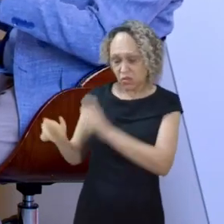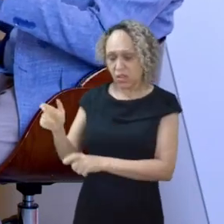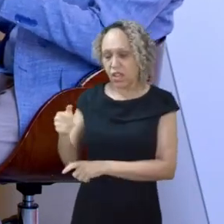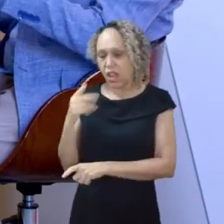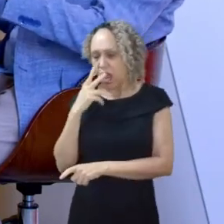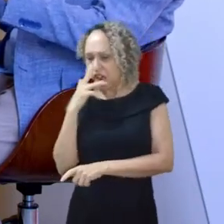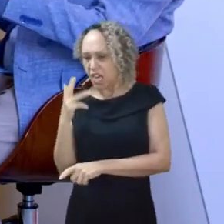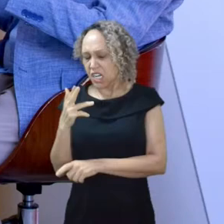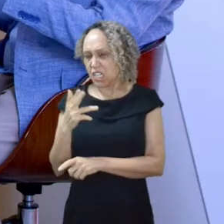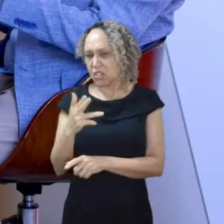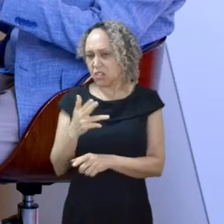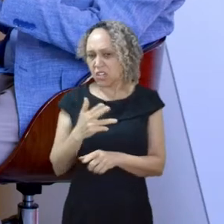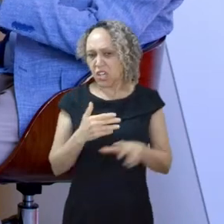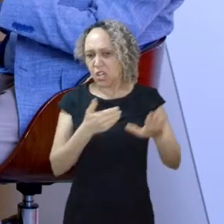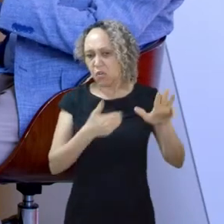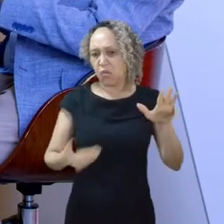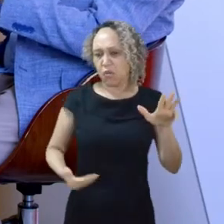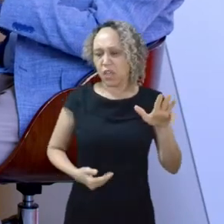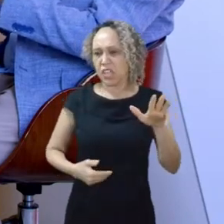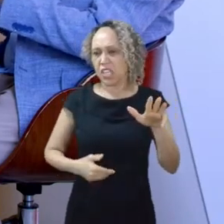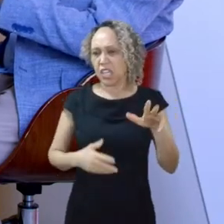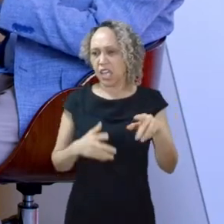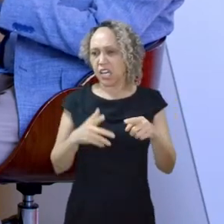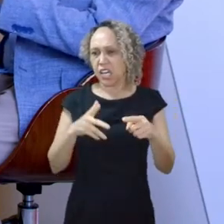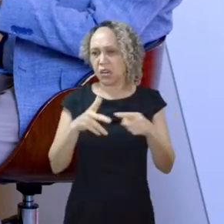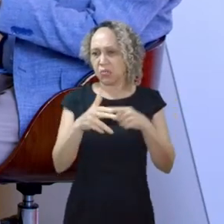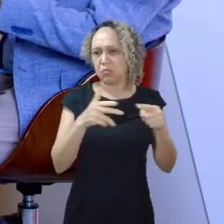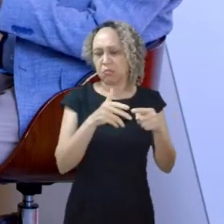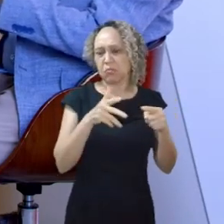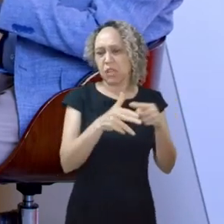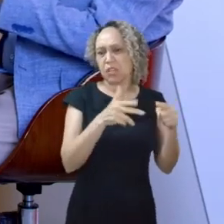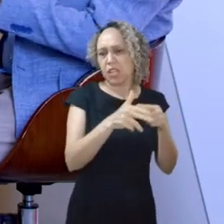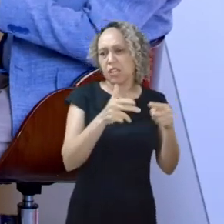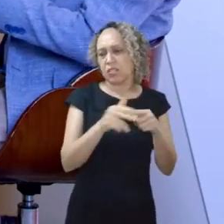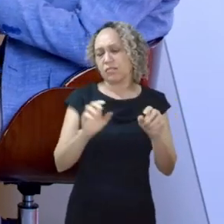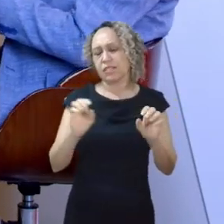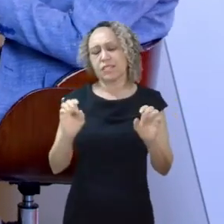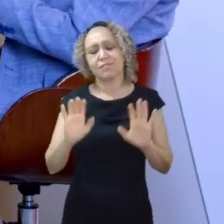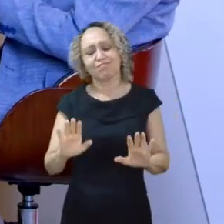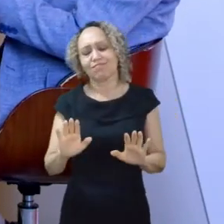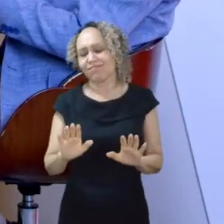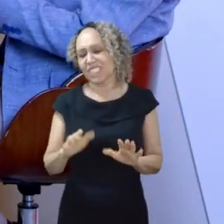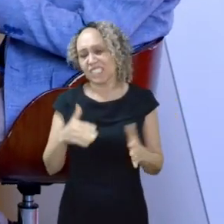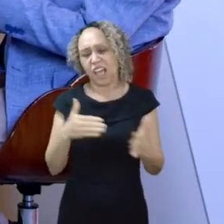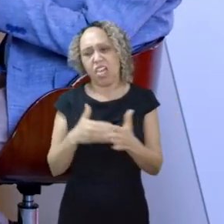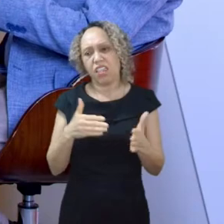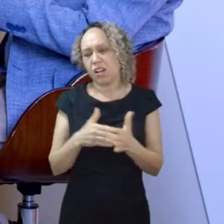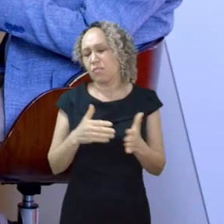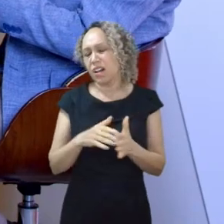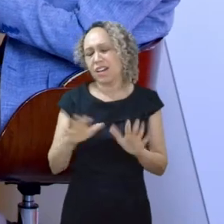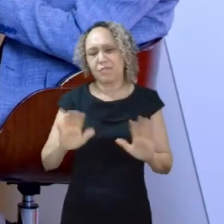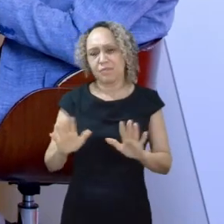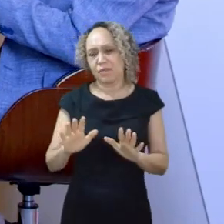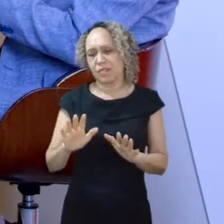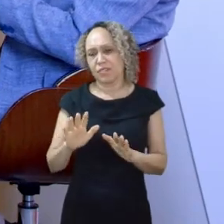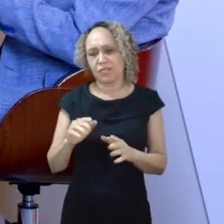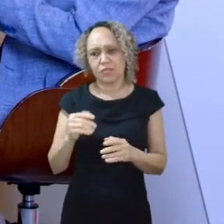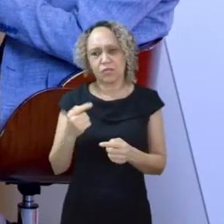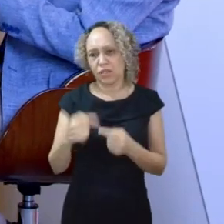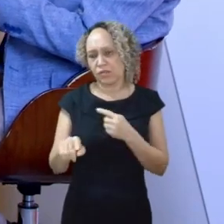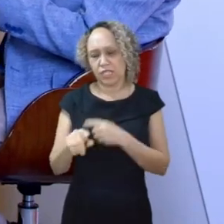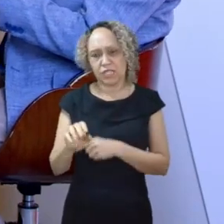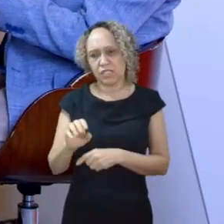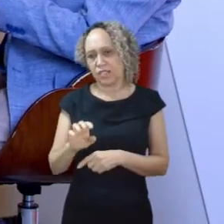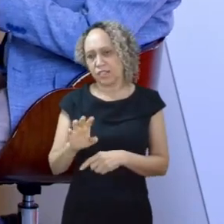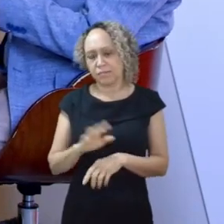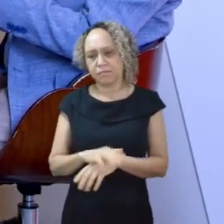do governo e tudo mais, e isso acaba também atrapalhando um pouco também. Exato, aí pessoalizam no ministro do Supremo, no ministro do TSE, dizendo que é perseguição, e na